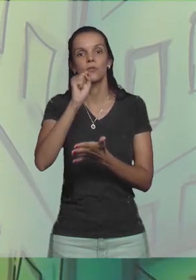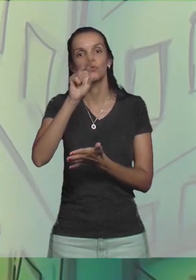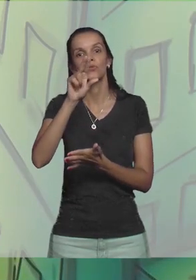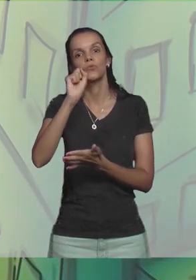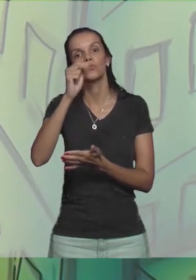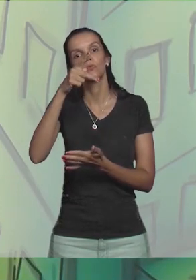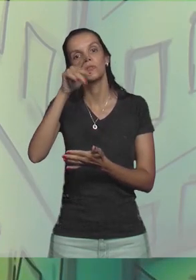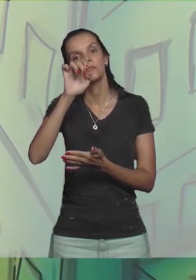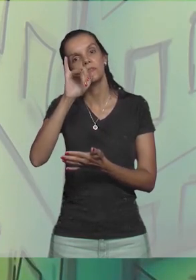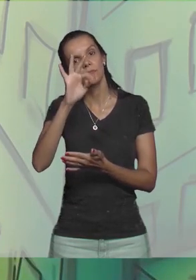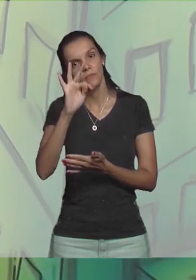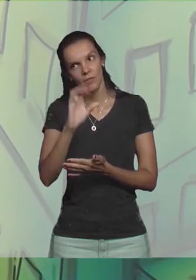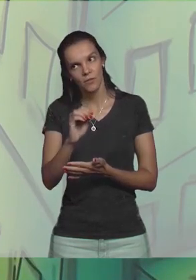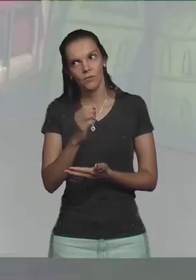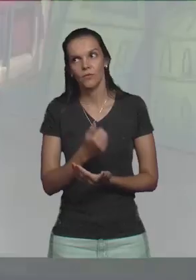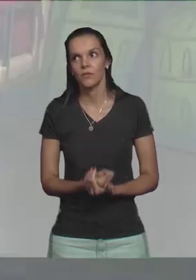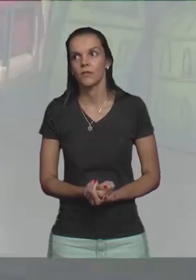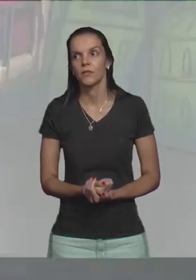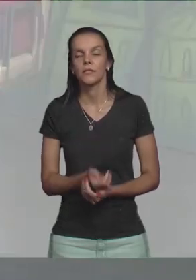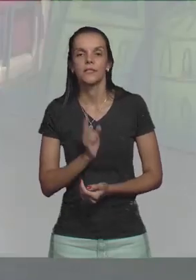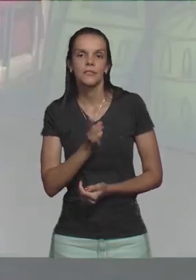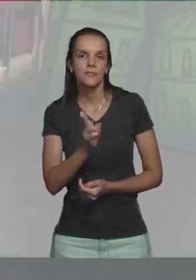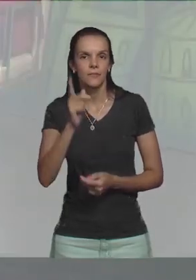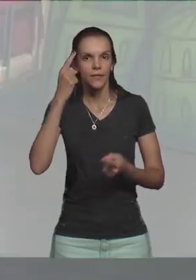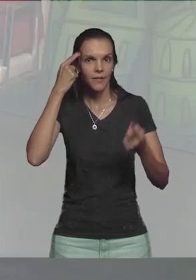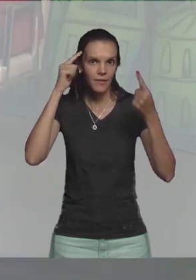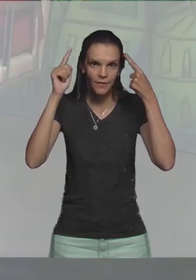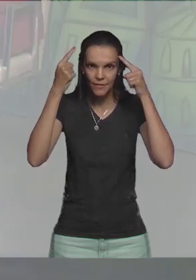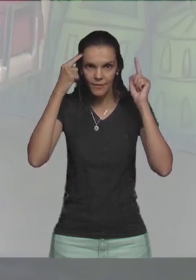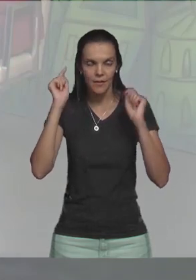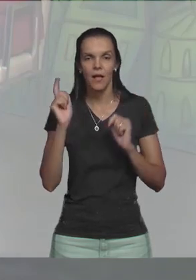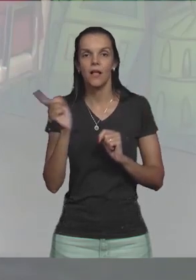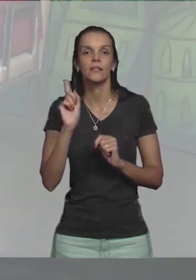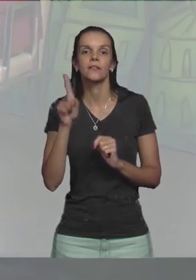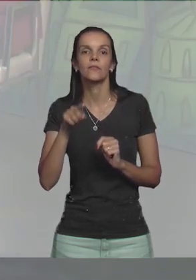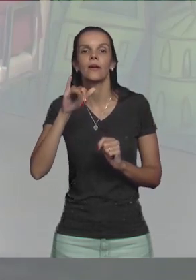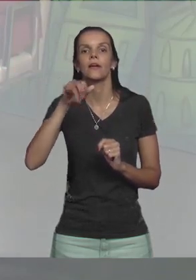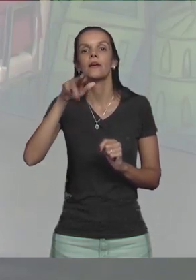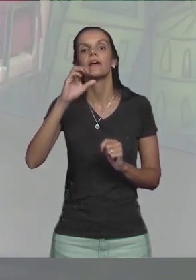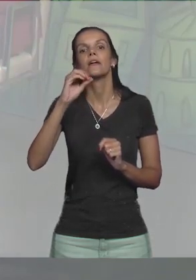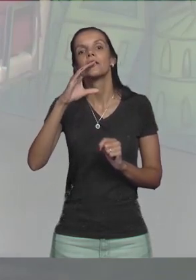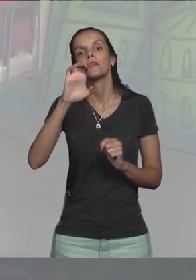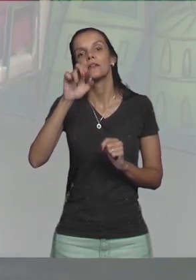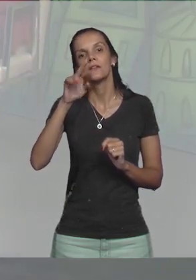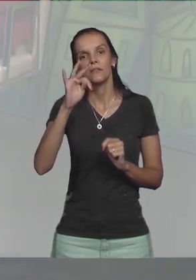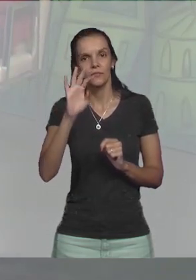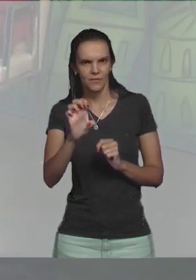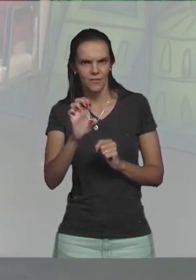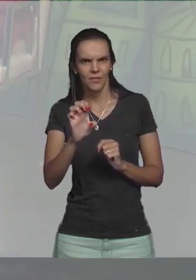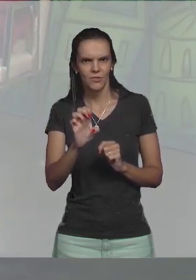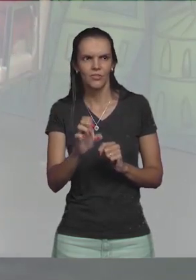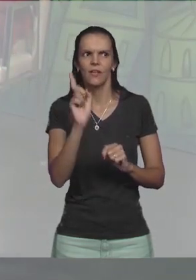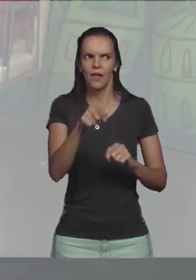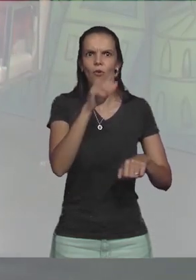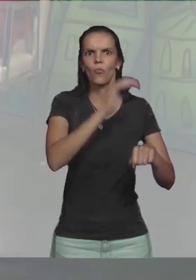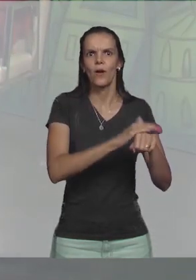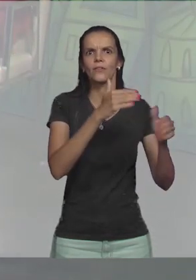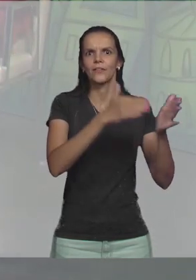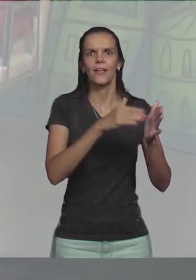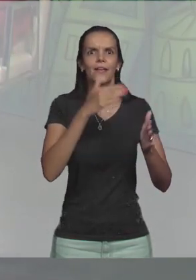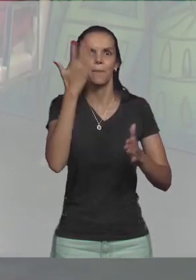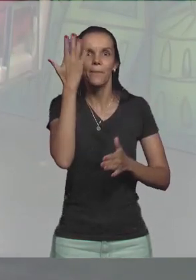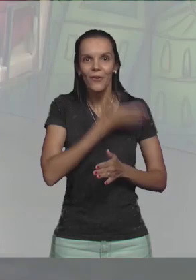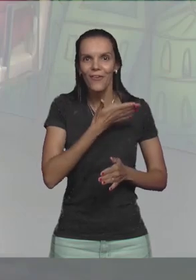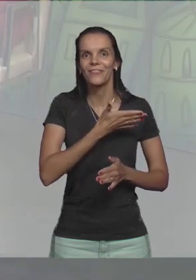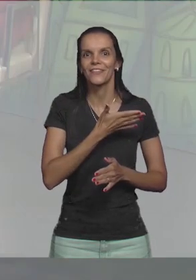Exatamente. Vem sempre aquela ideia, né? Não é inocente até que se prove o contrário, é culpado até que se prove o contrário.